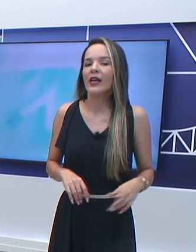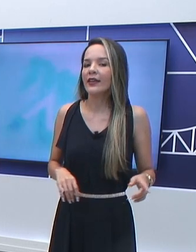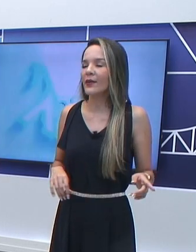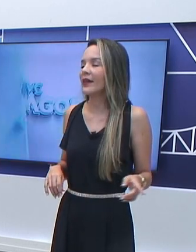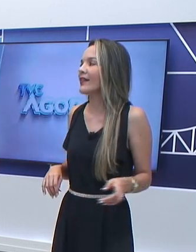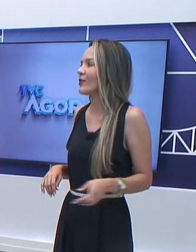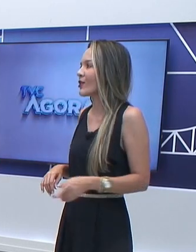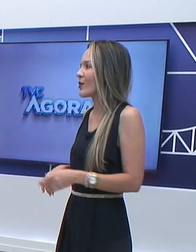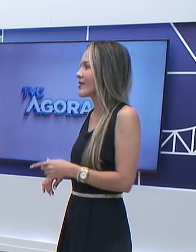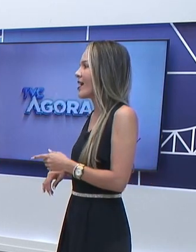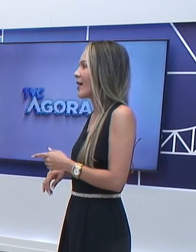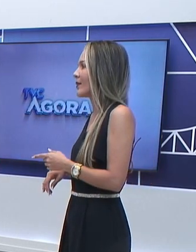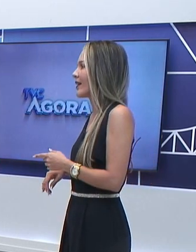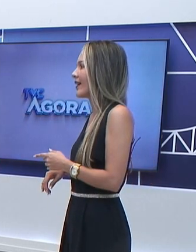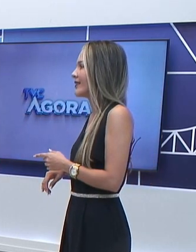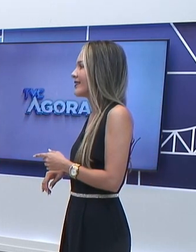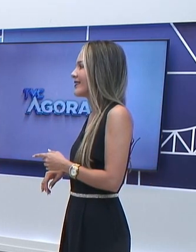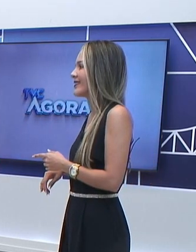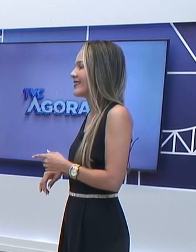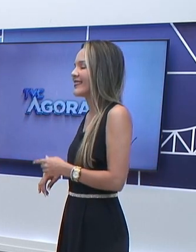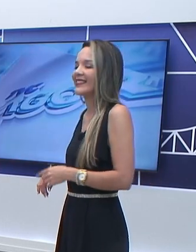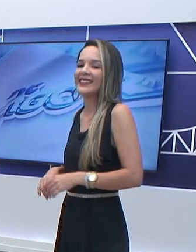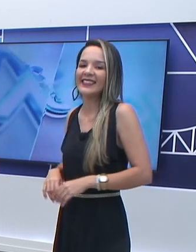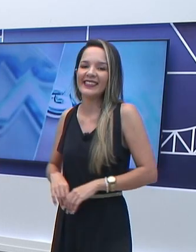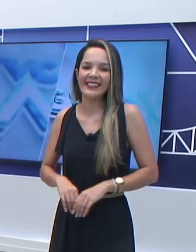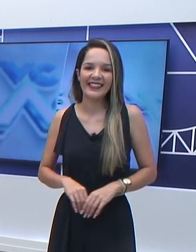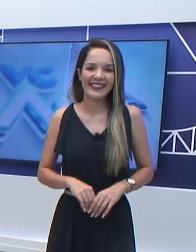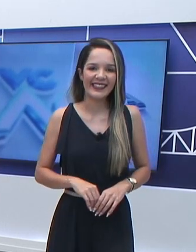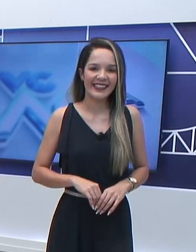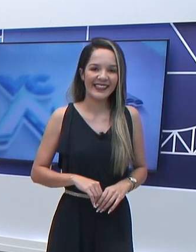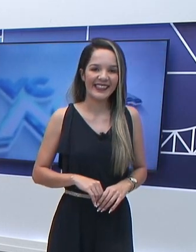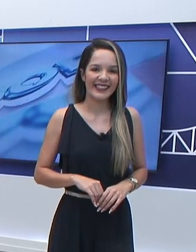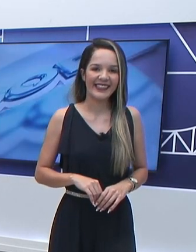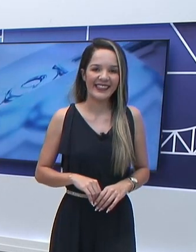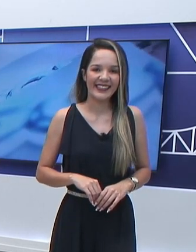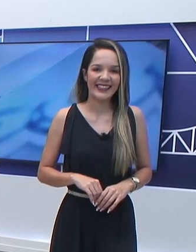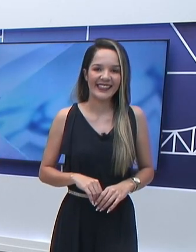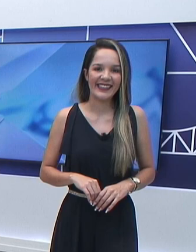facebook.com/jpnews. E também tem o nosso WhatsApp, opa, né?